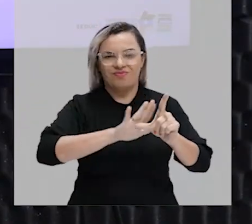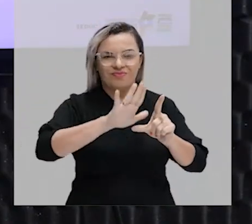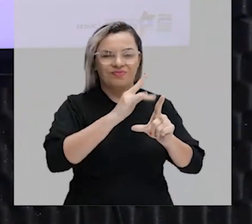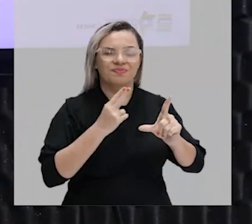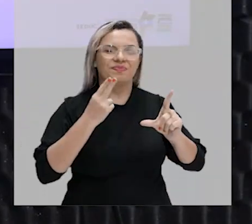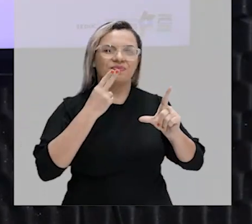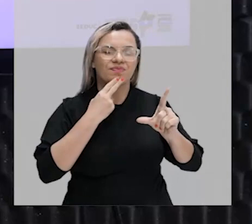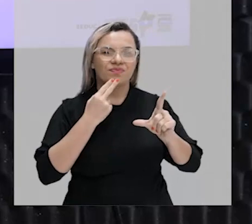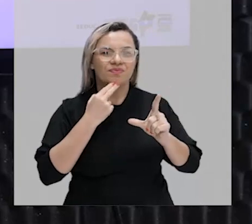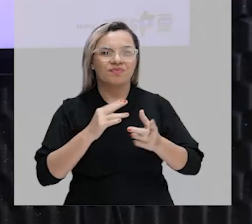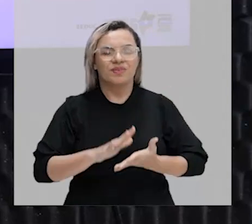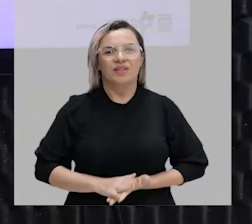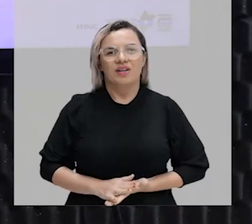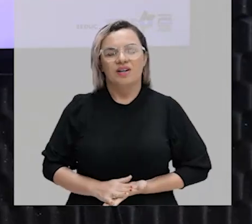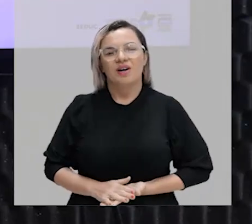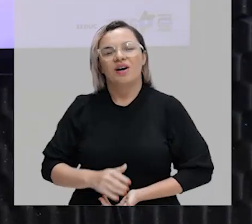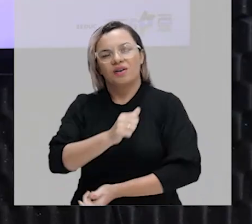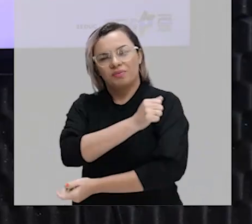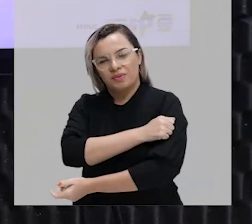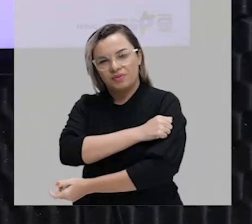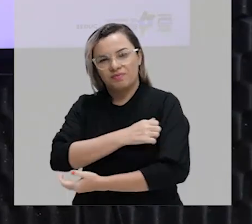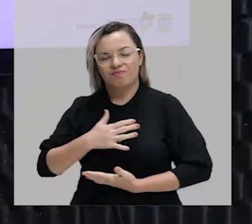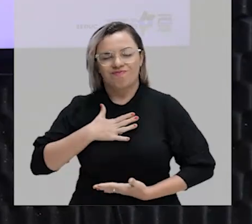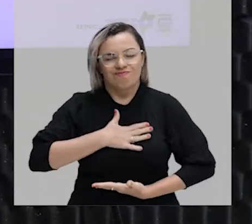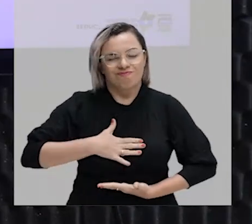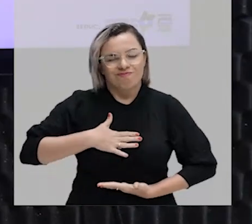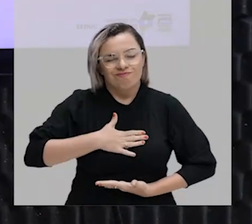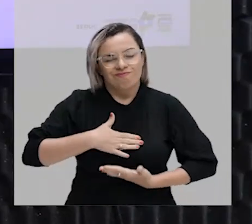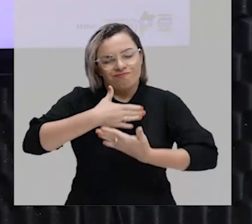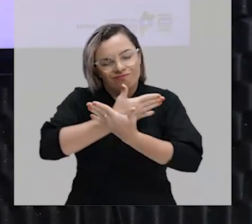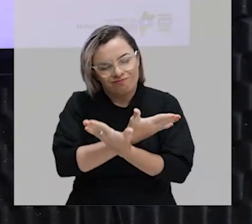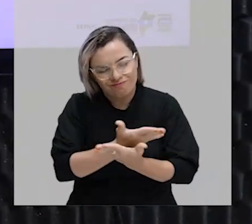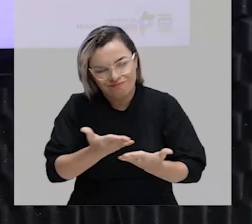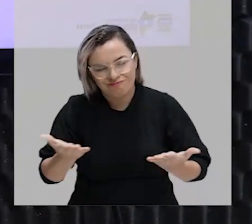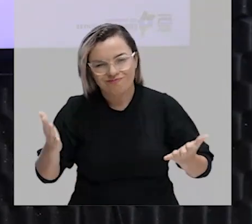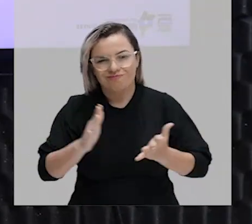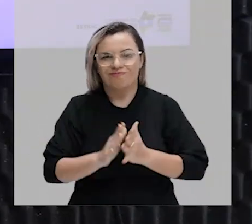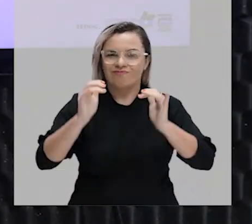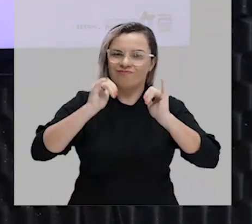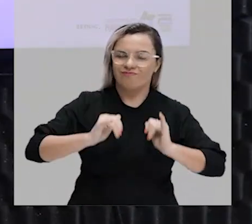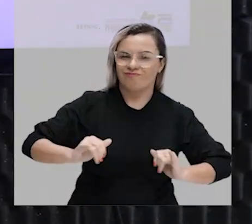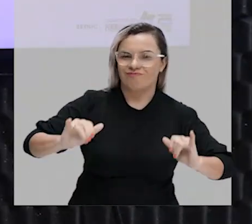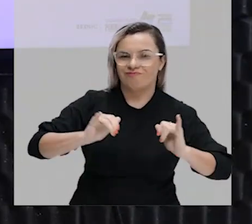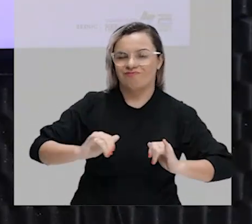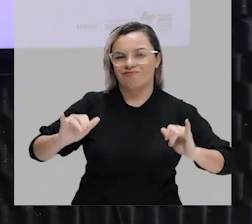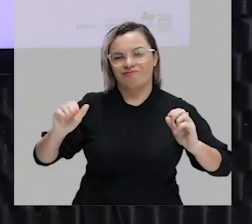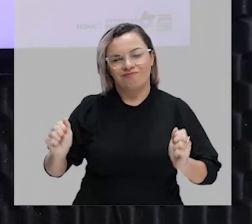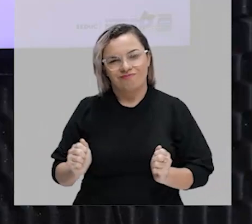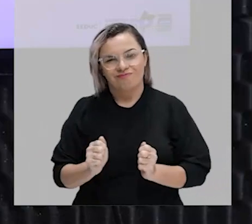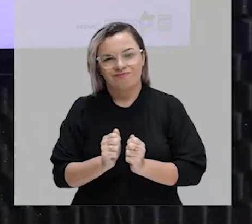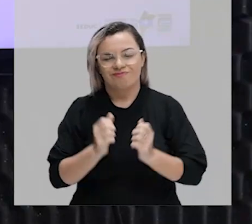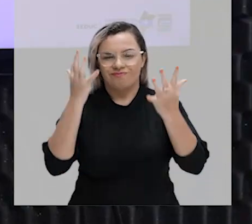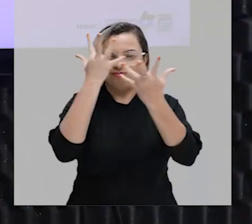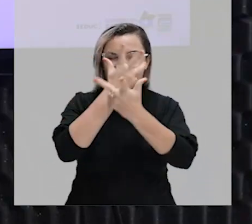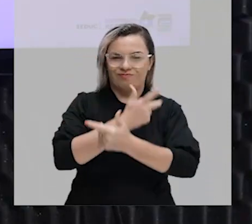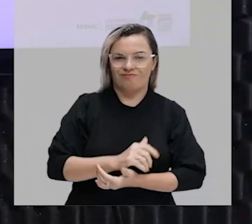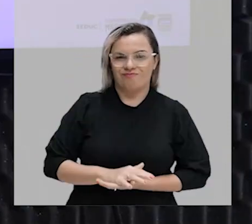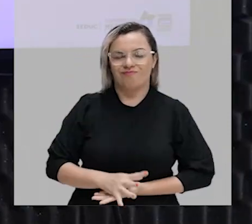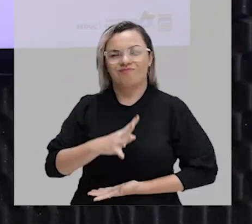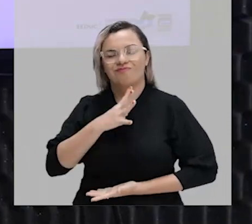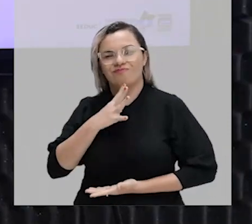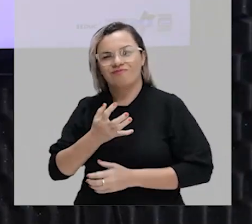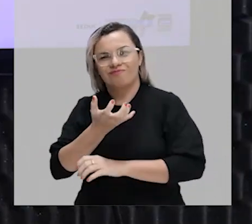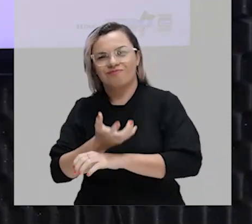plataforma Gonçalves Dias. Galera, é um prazer imenso estar aqui com vocês, compartilhando esse lindo conhecimento que é